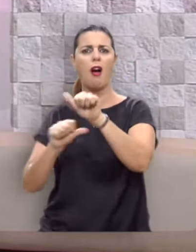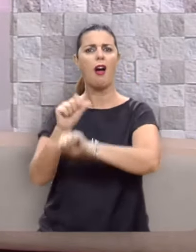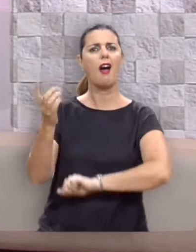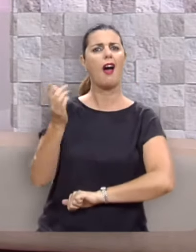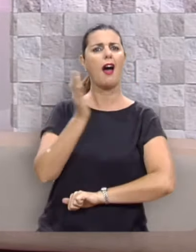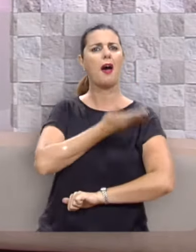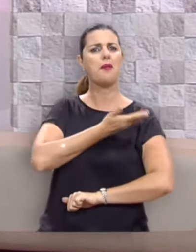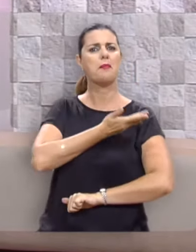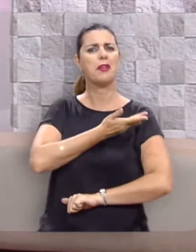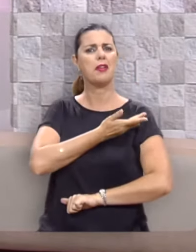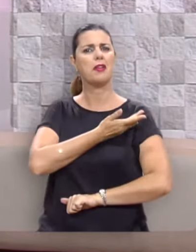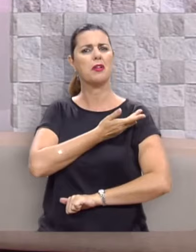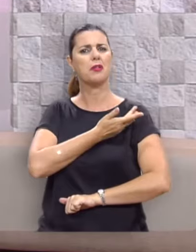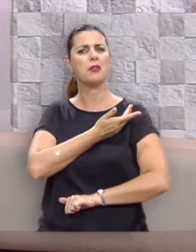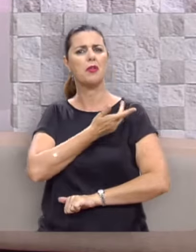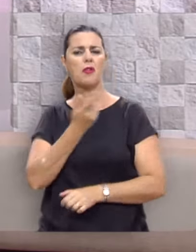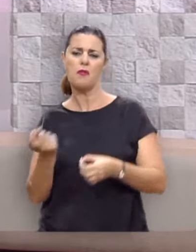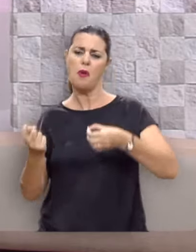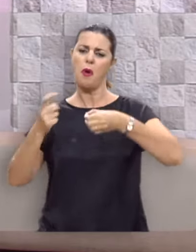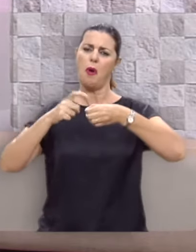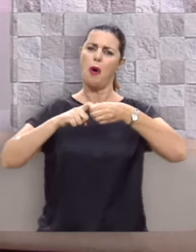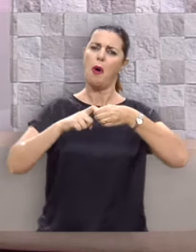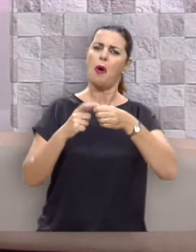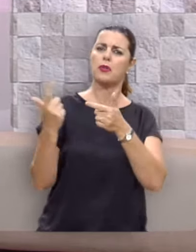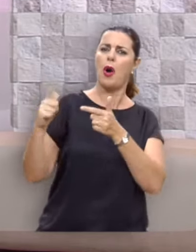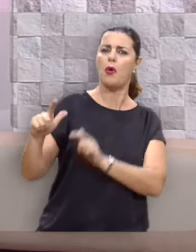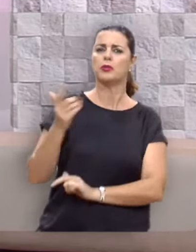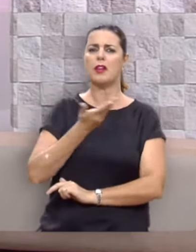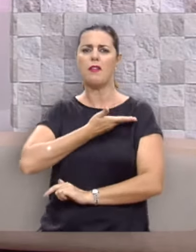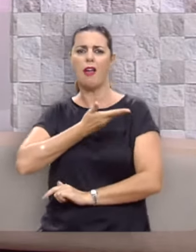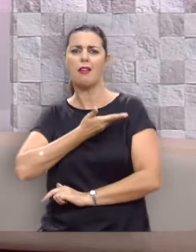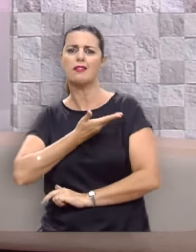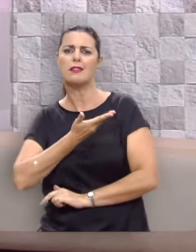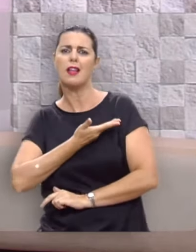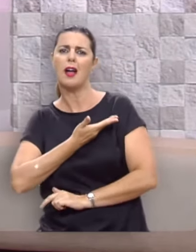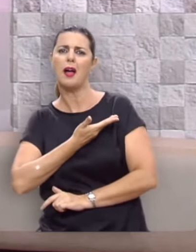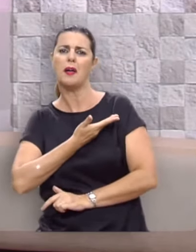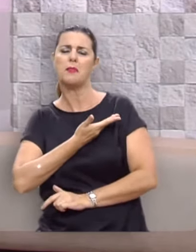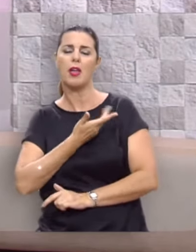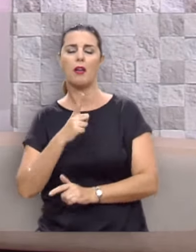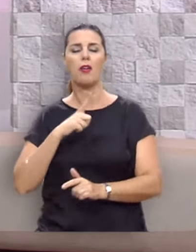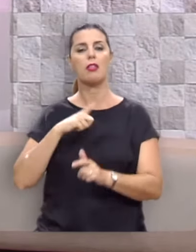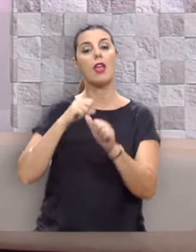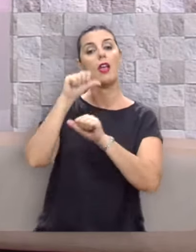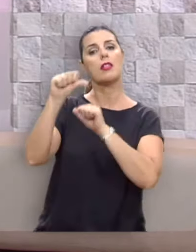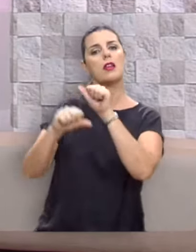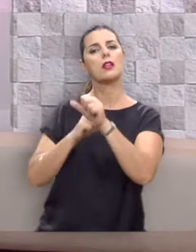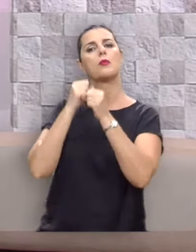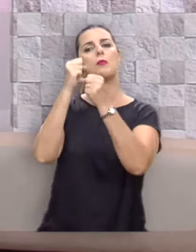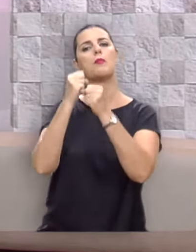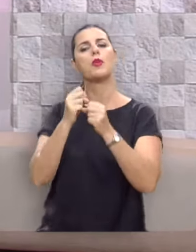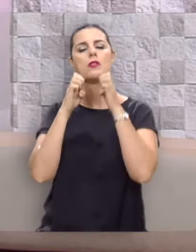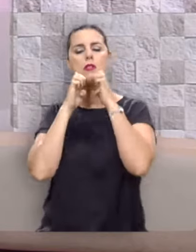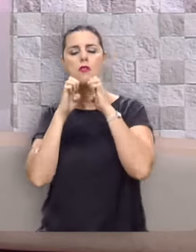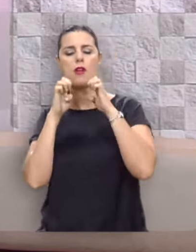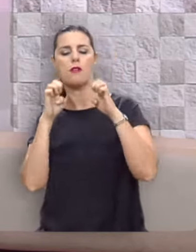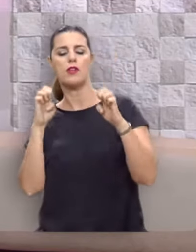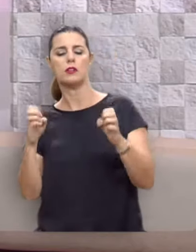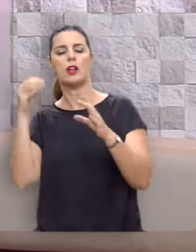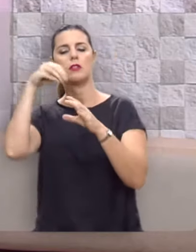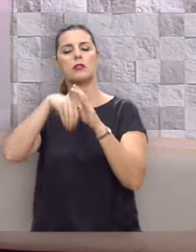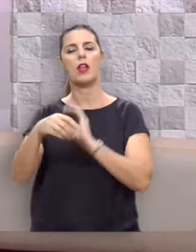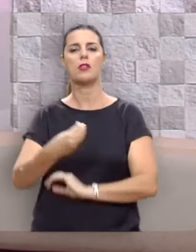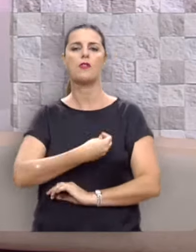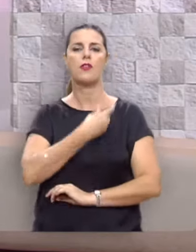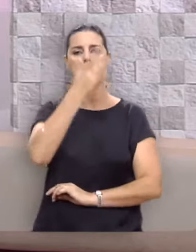as pontes de reconciliação são construídas e há então a transformação do poder do evangelho na